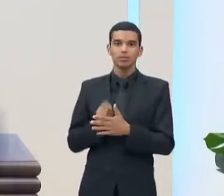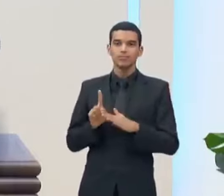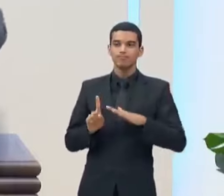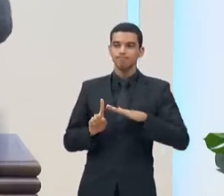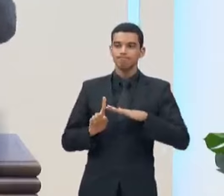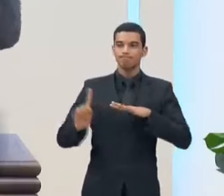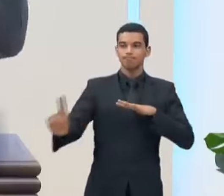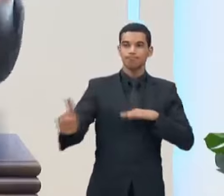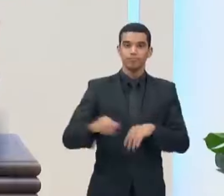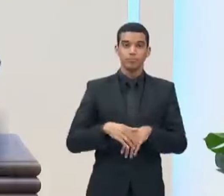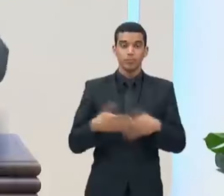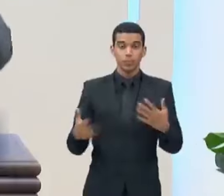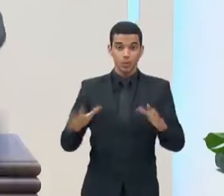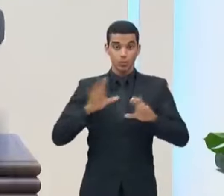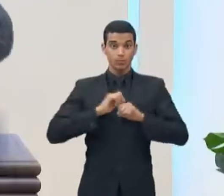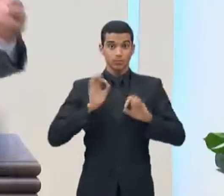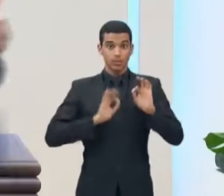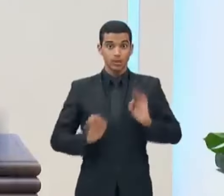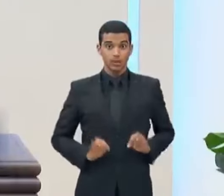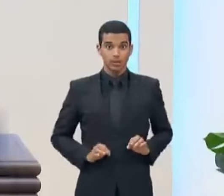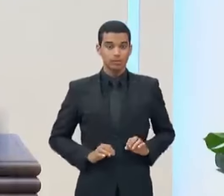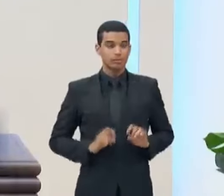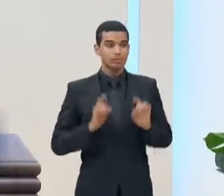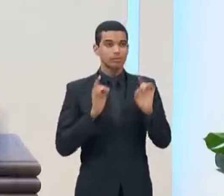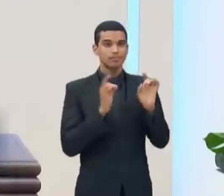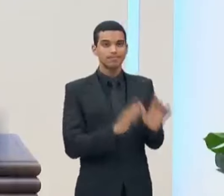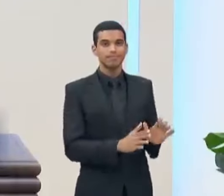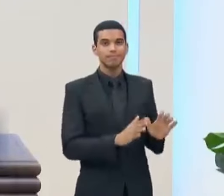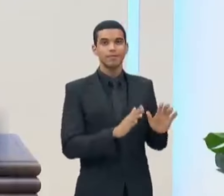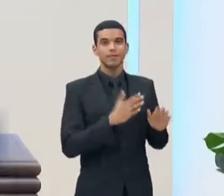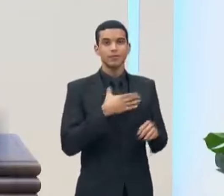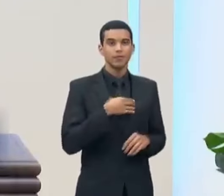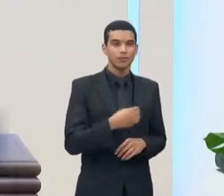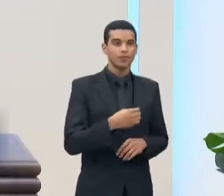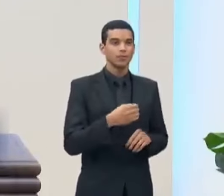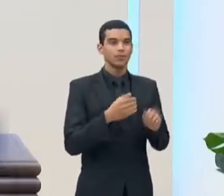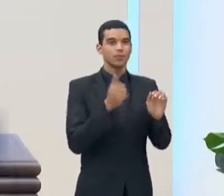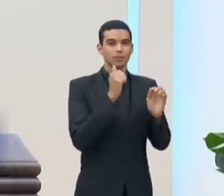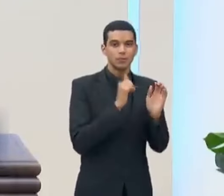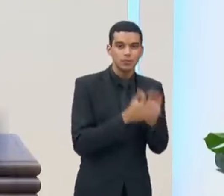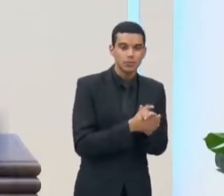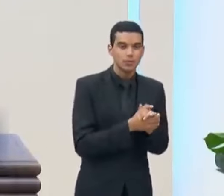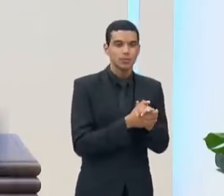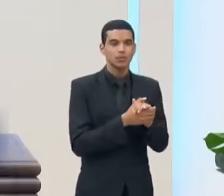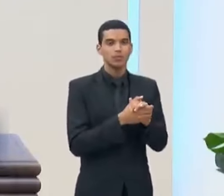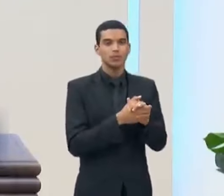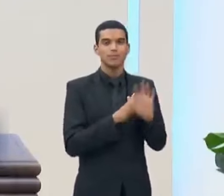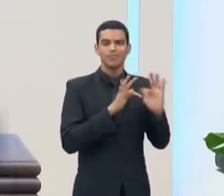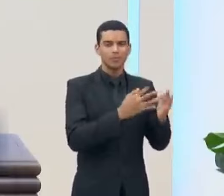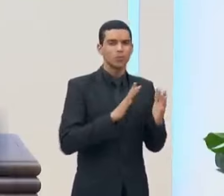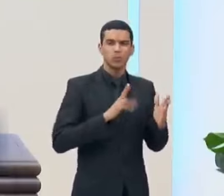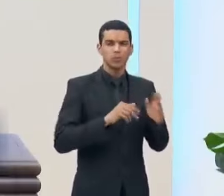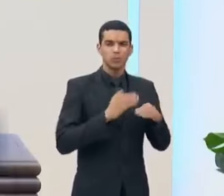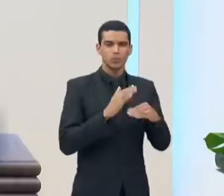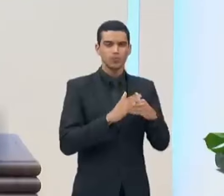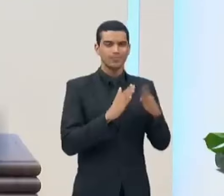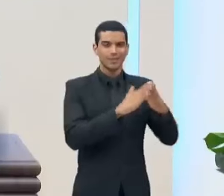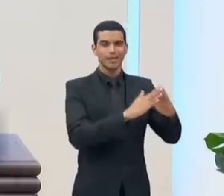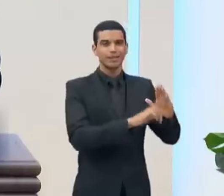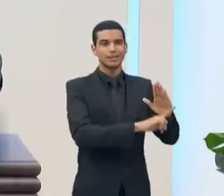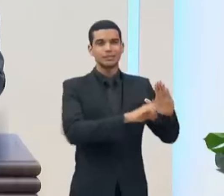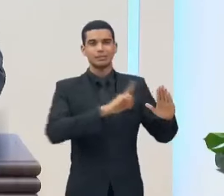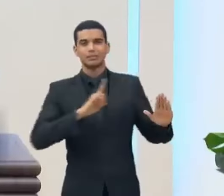sua esposa, seus filhos, toda a sua parentela iria viver só no leprosário. Diz aqui em